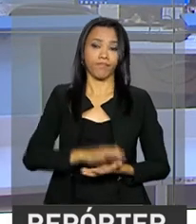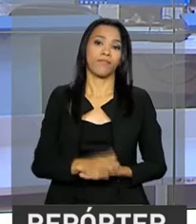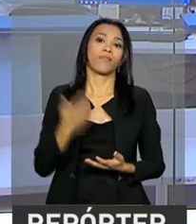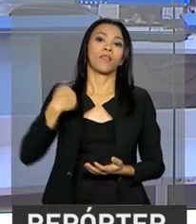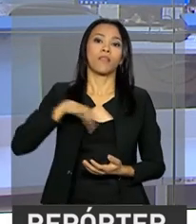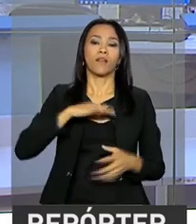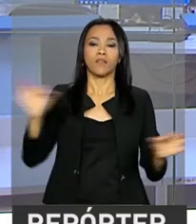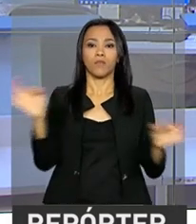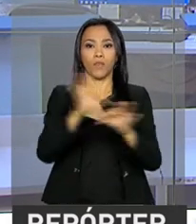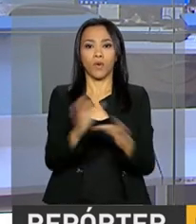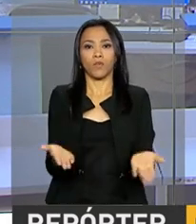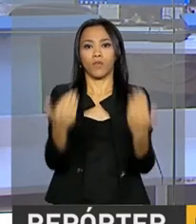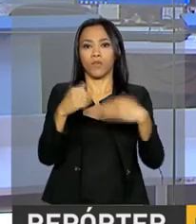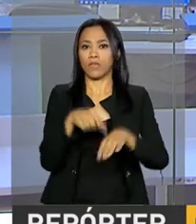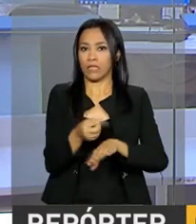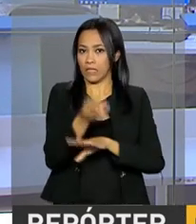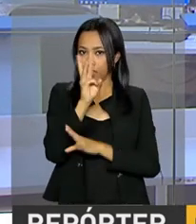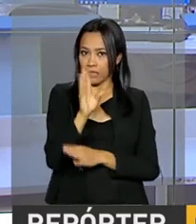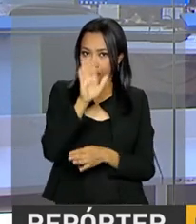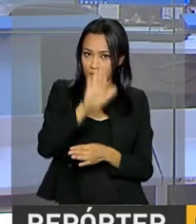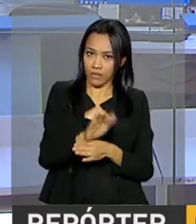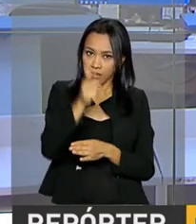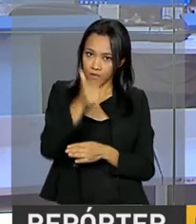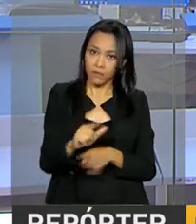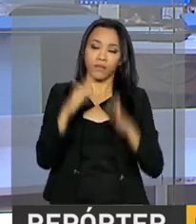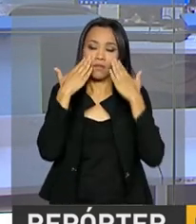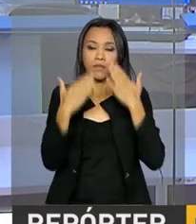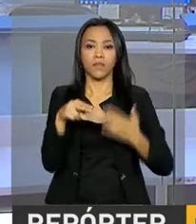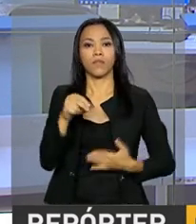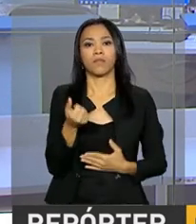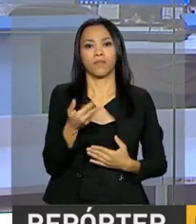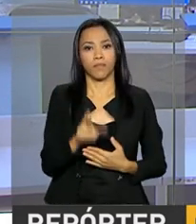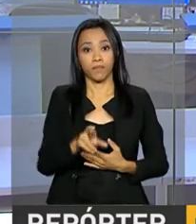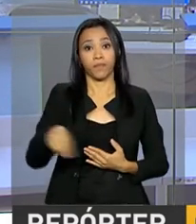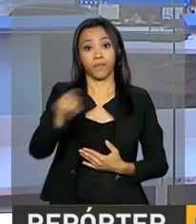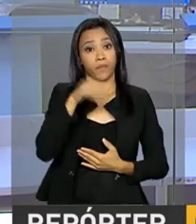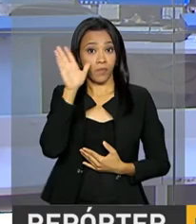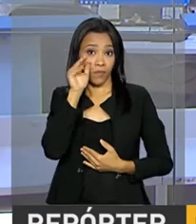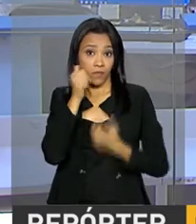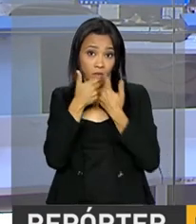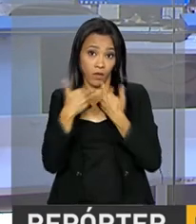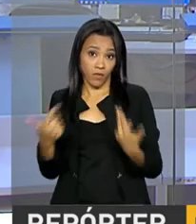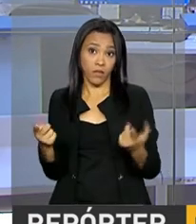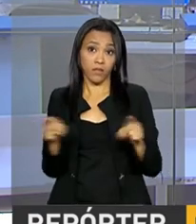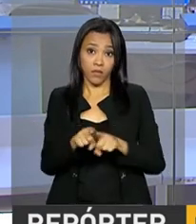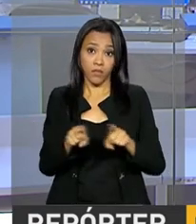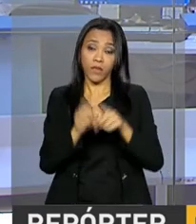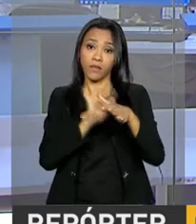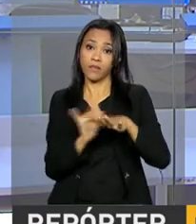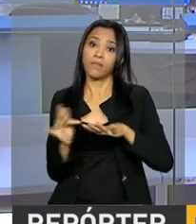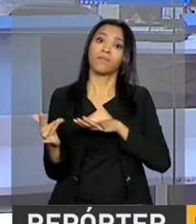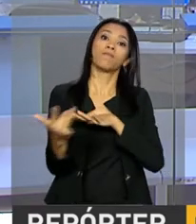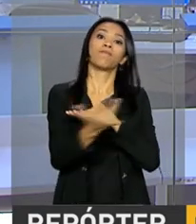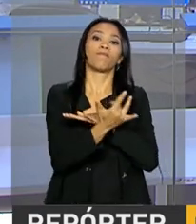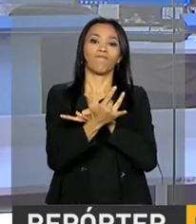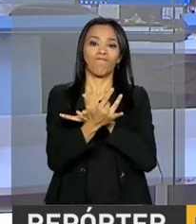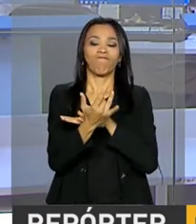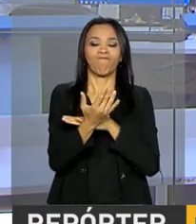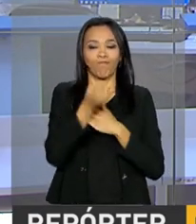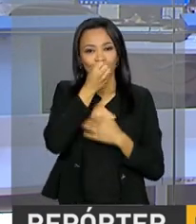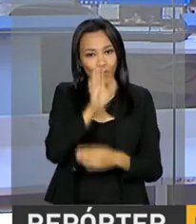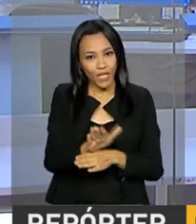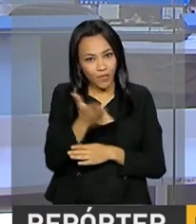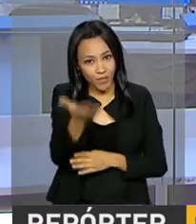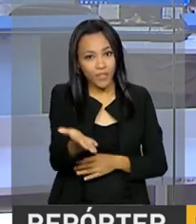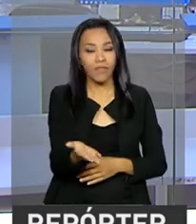ficamos por aqui voltamos às três da tarde na próxima edição repórter nbr acompanhe as novidades também em nossas redes sociais uma